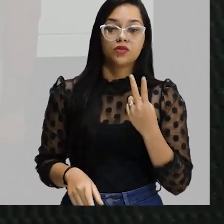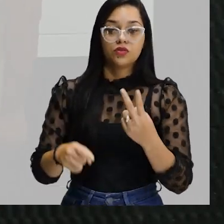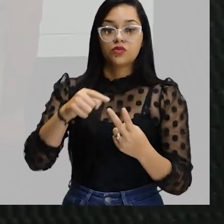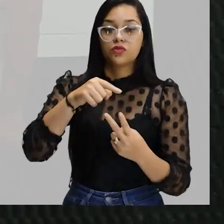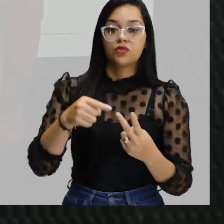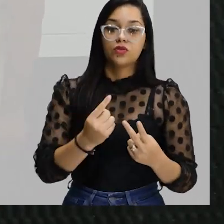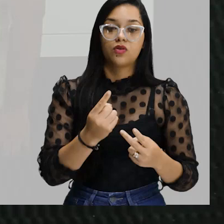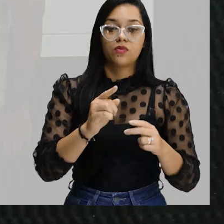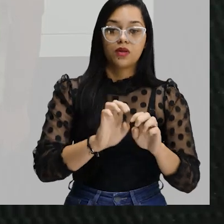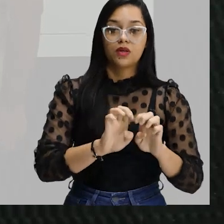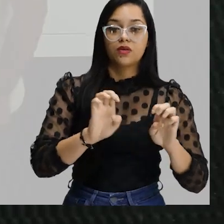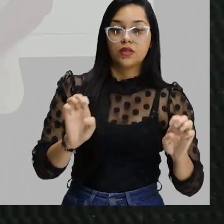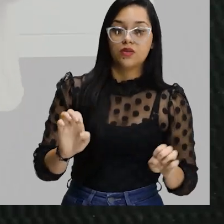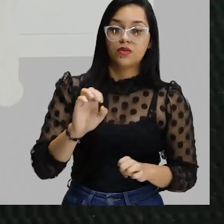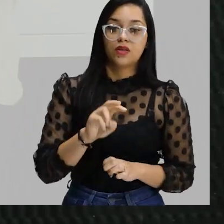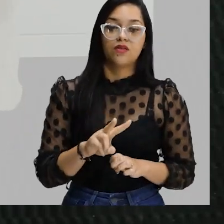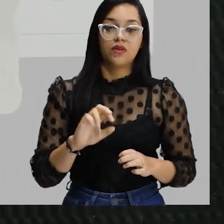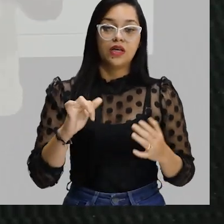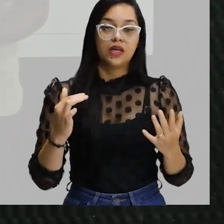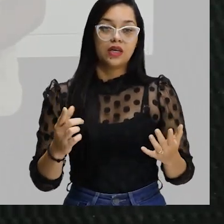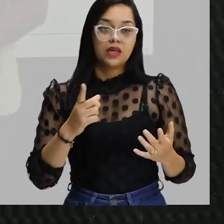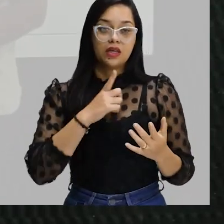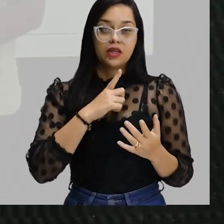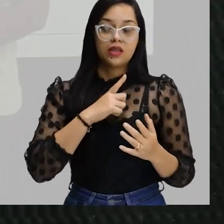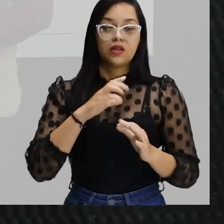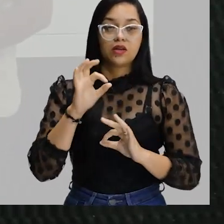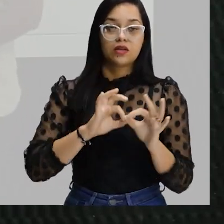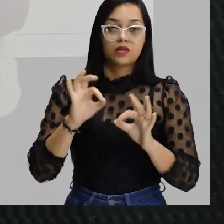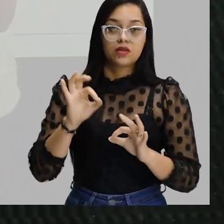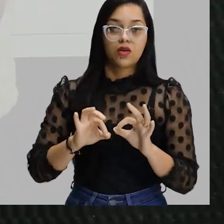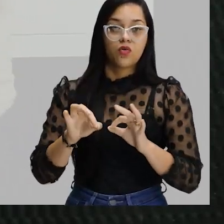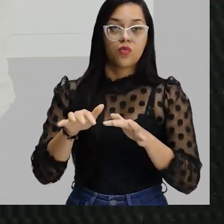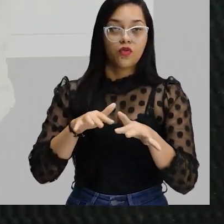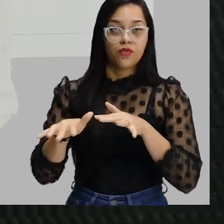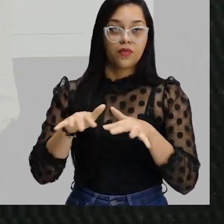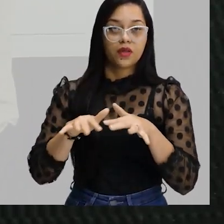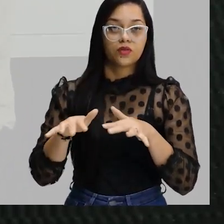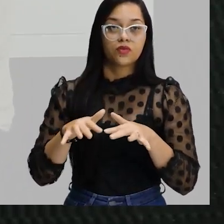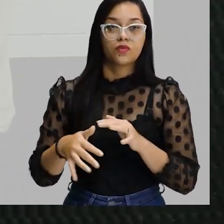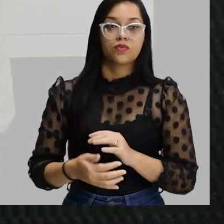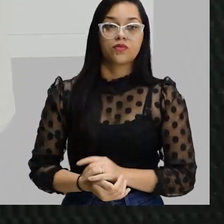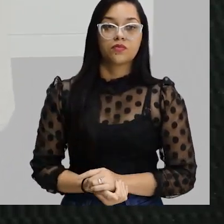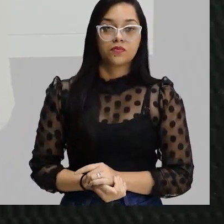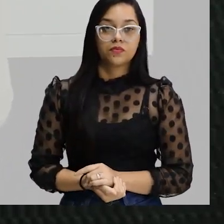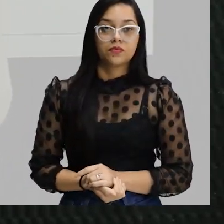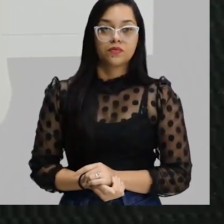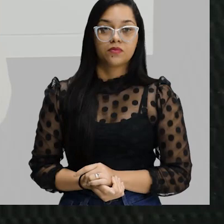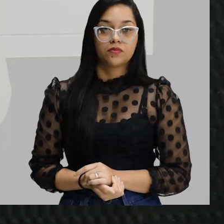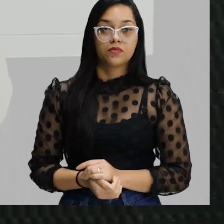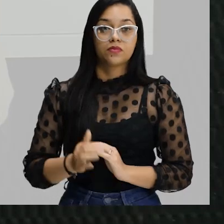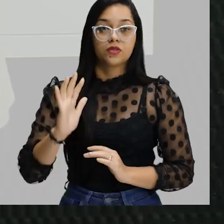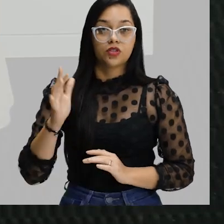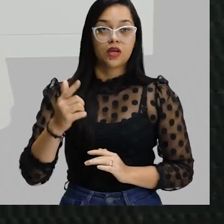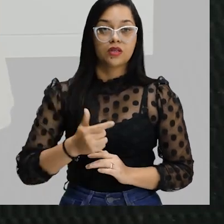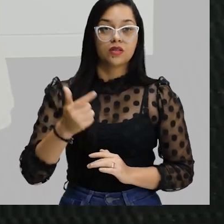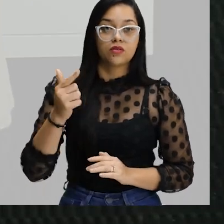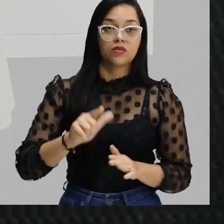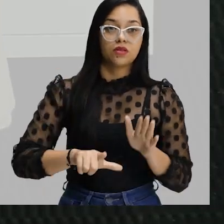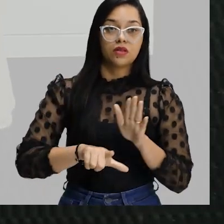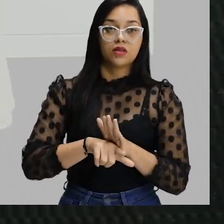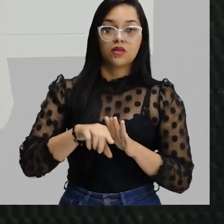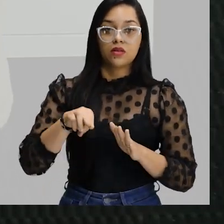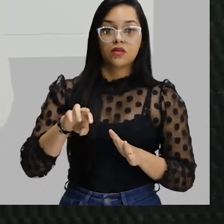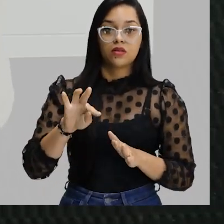funções e uma equação que vai aí nortear o nosso movimento, tá ok? Já a segunda lei de